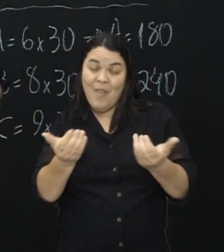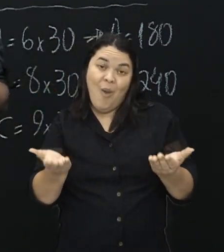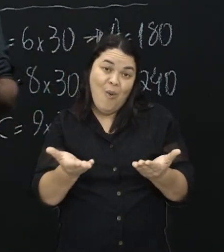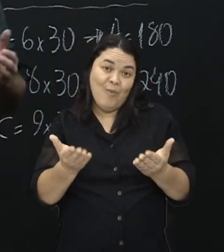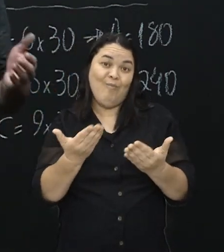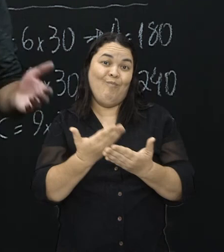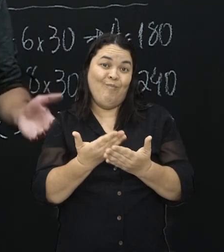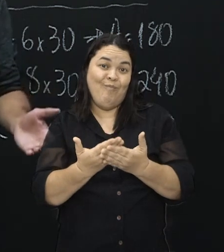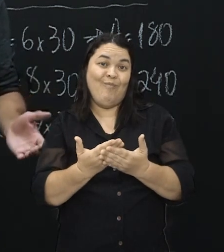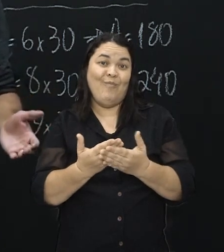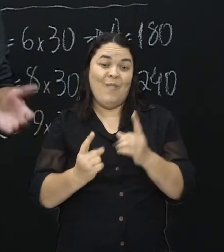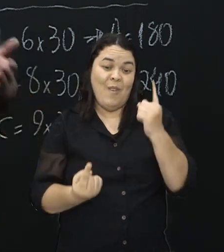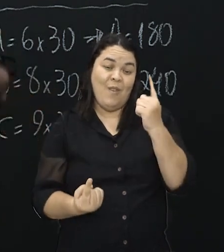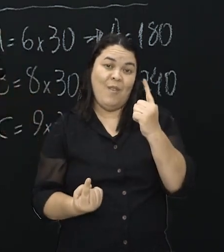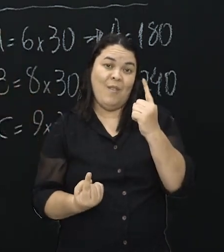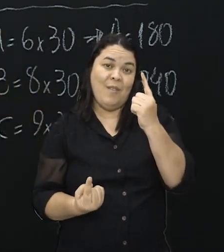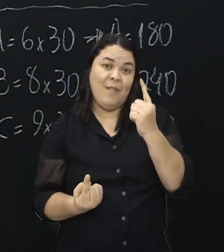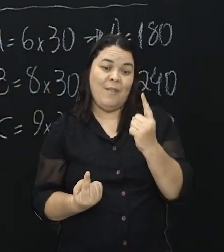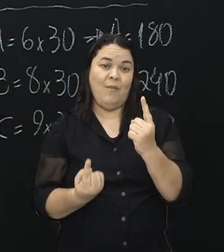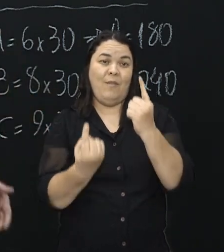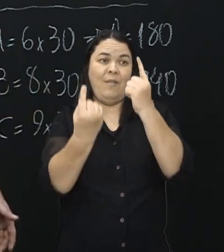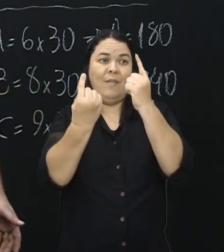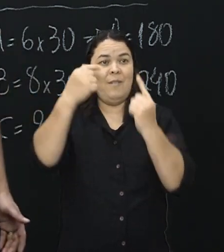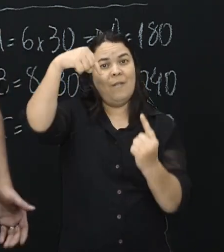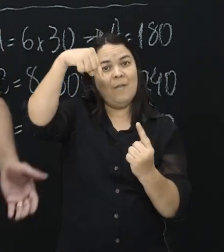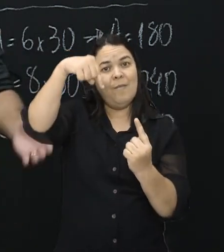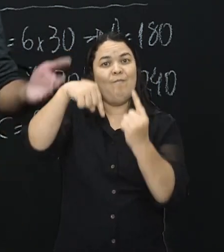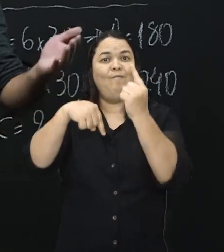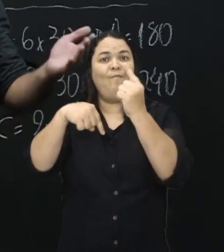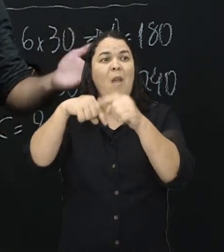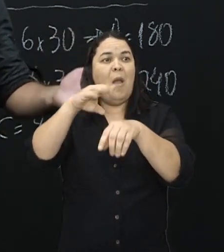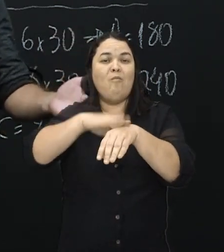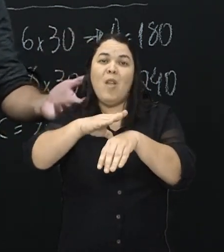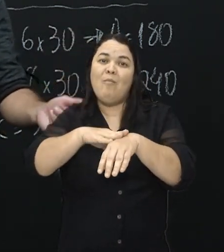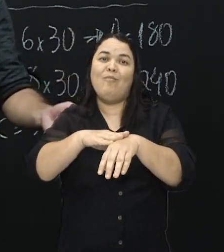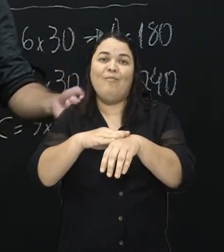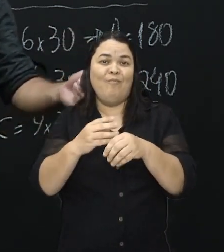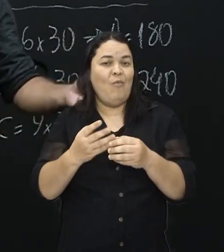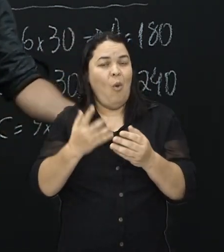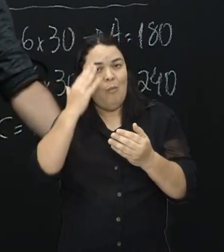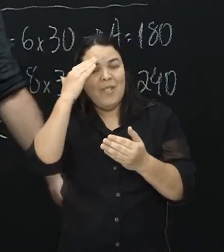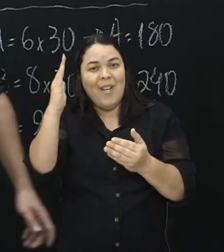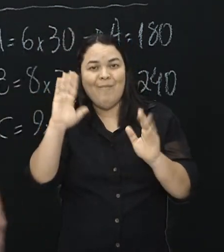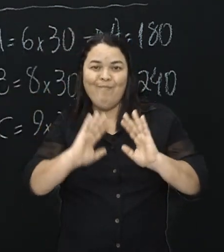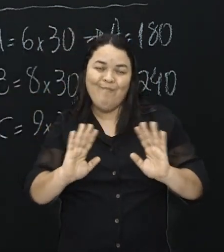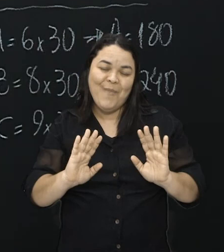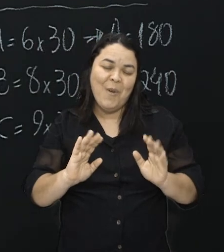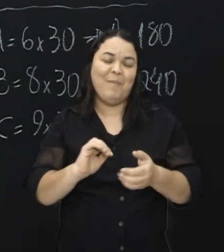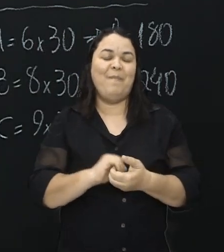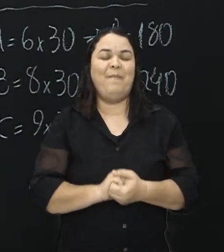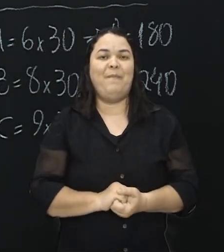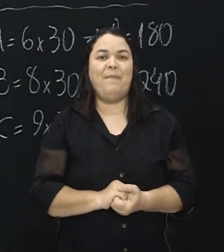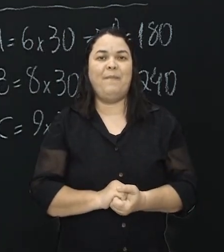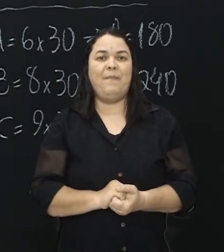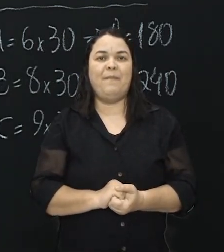aula sobre grandezas diretas e inversas ao mesmo tempo. Muito obrigado e tchau.